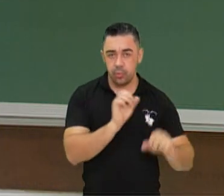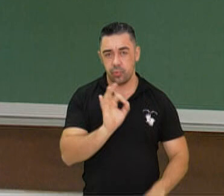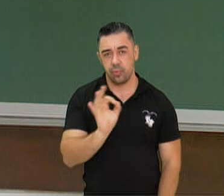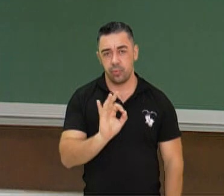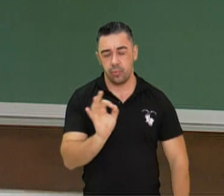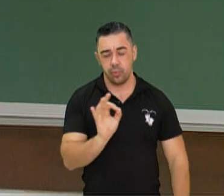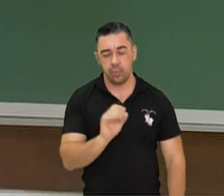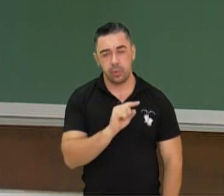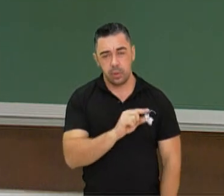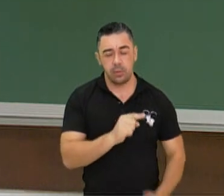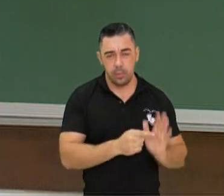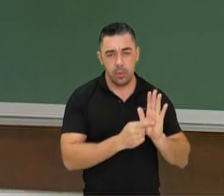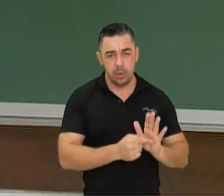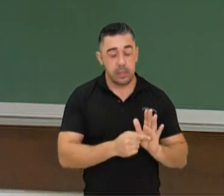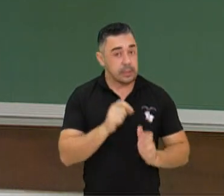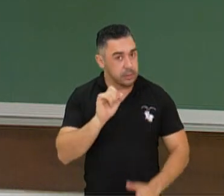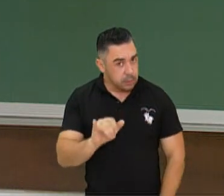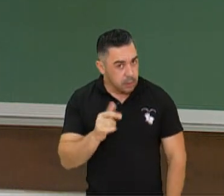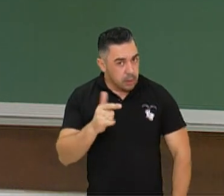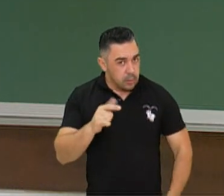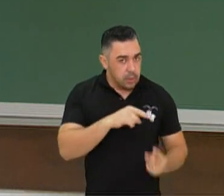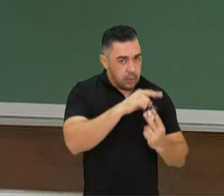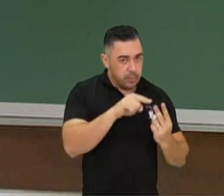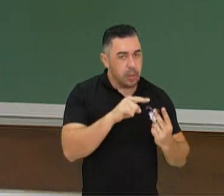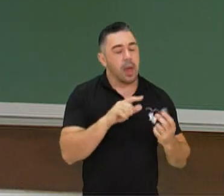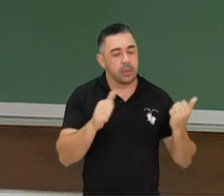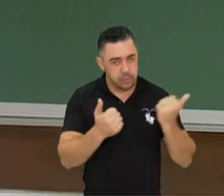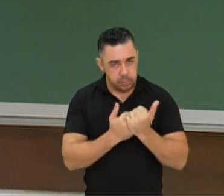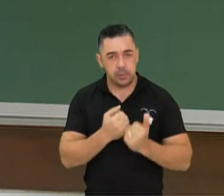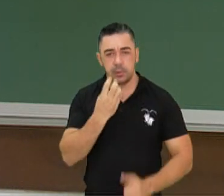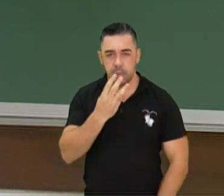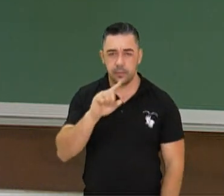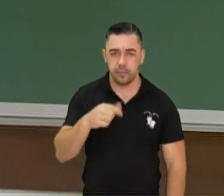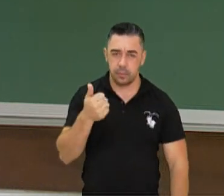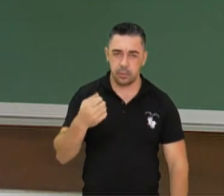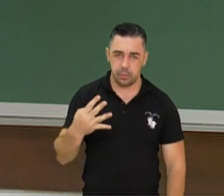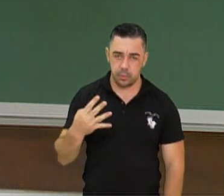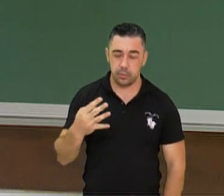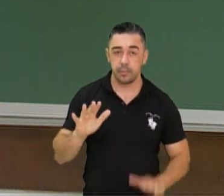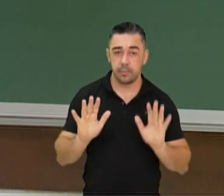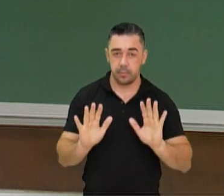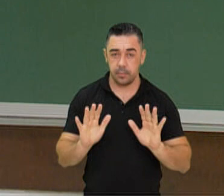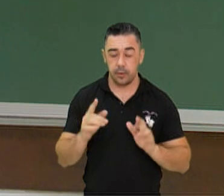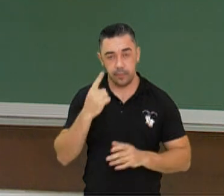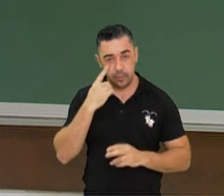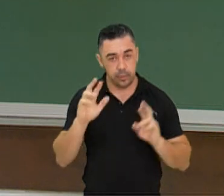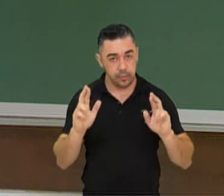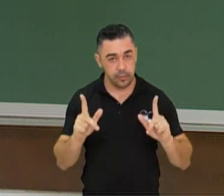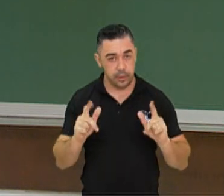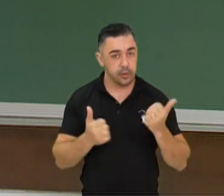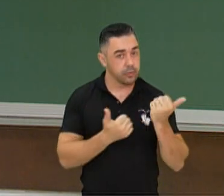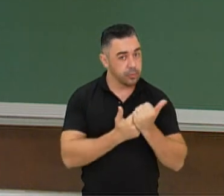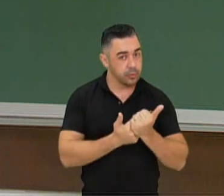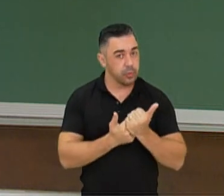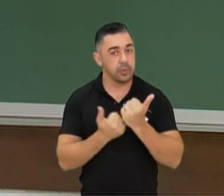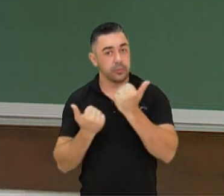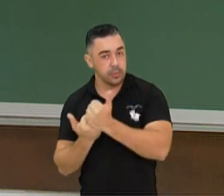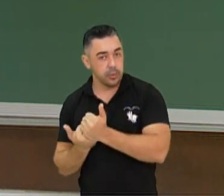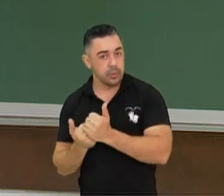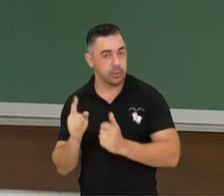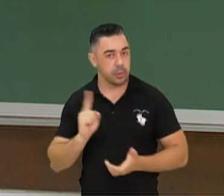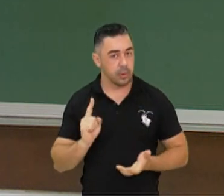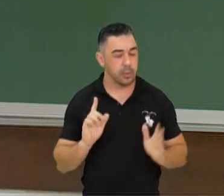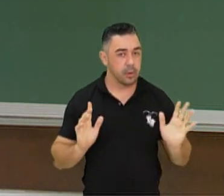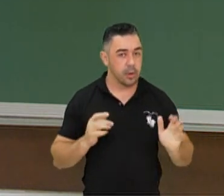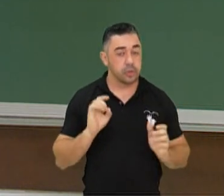elas aparece o π. Se não aparecesse, aqui você substitui por 3,14. Olha a diferença de substituir ou não, tá, gente? Você